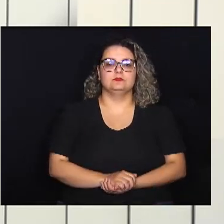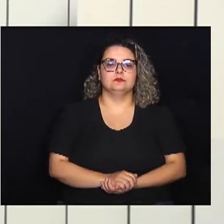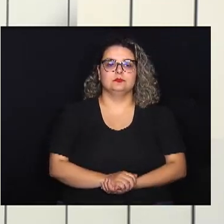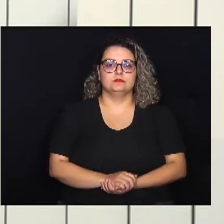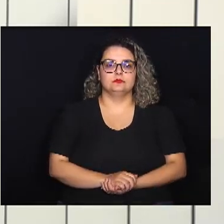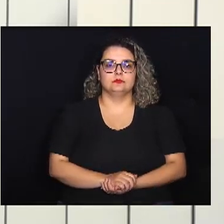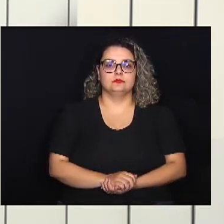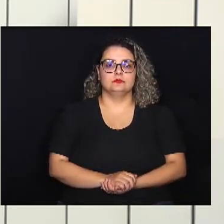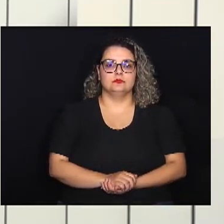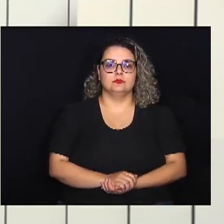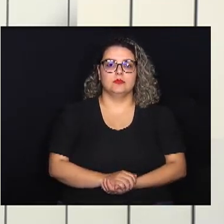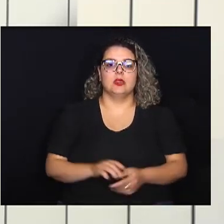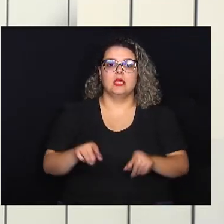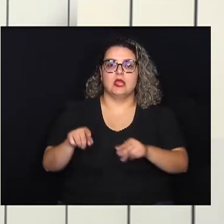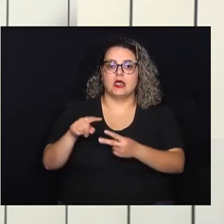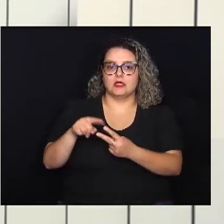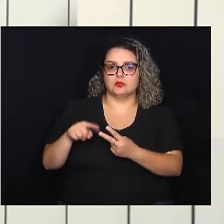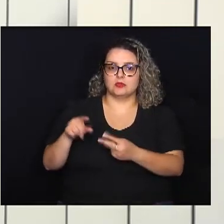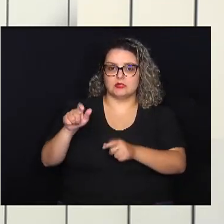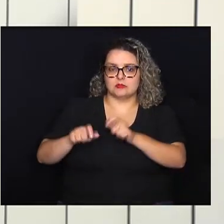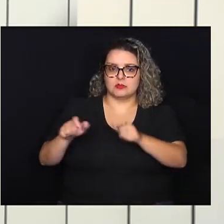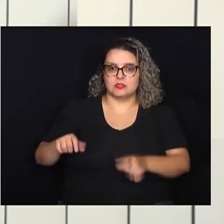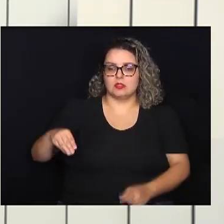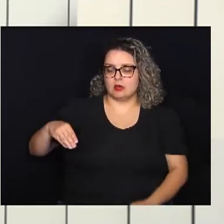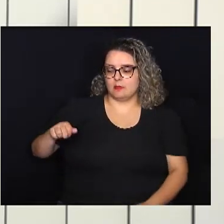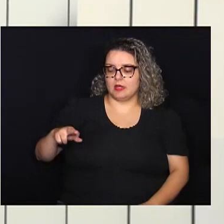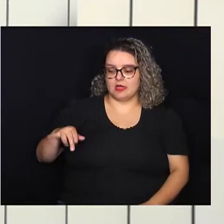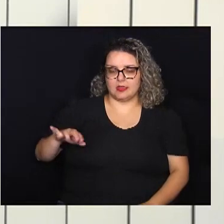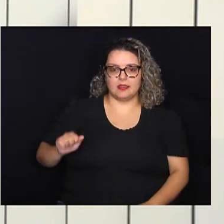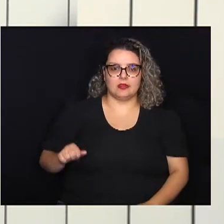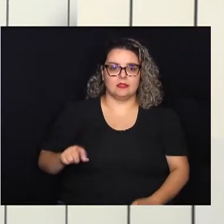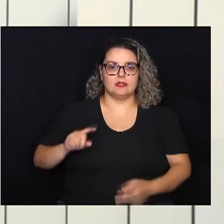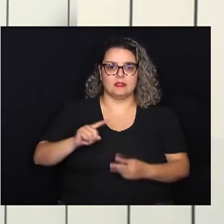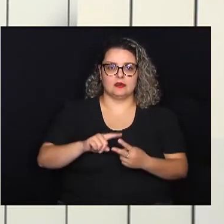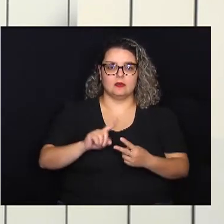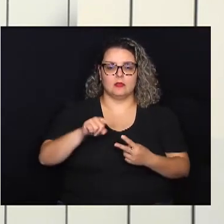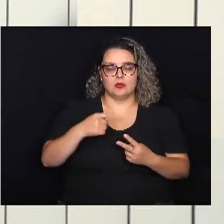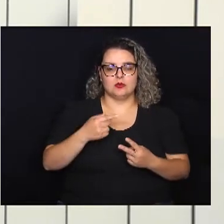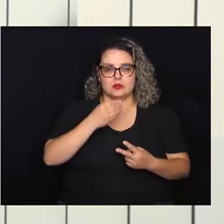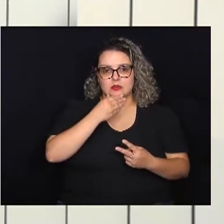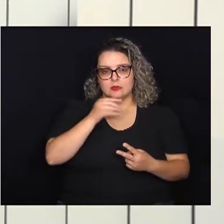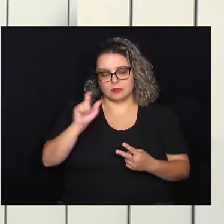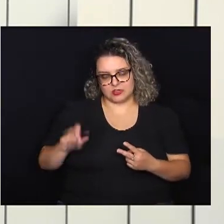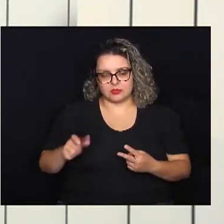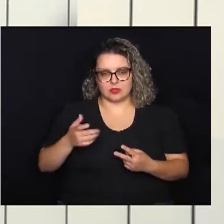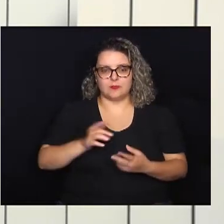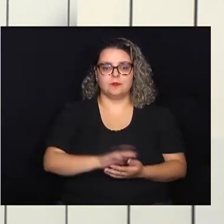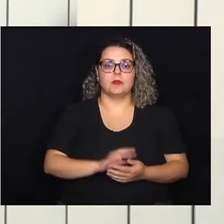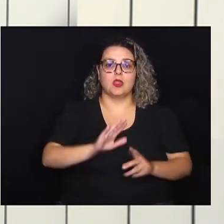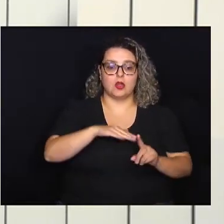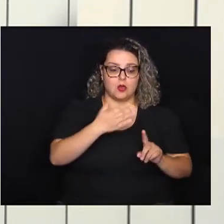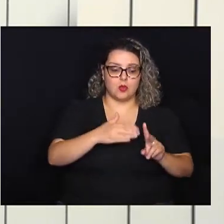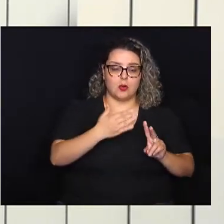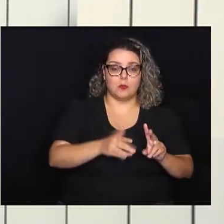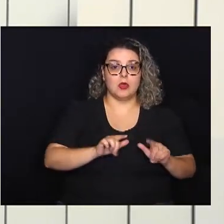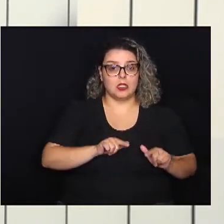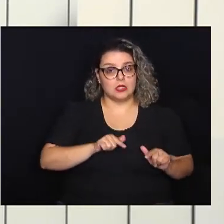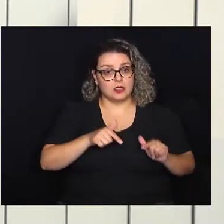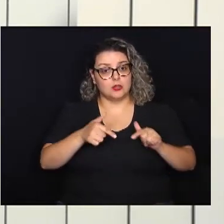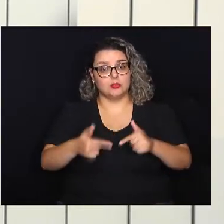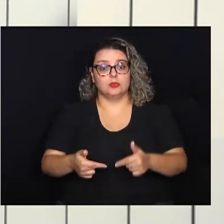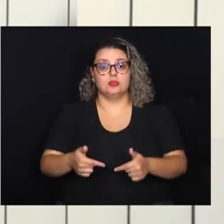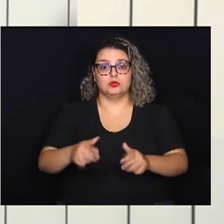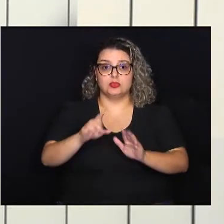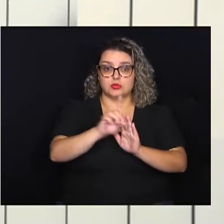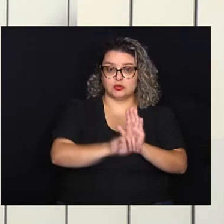finotelli e também a Marina Batista Francisco a honraria é concedida a personalidades pela luta em